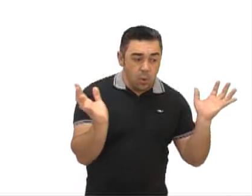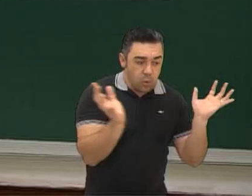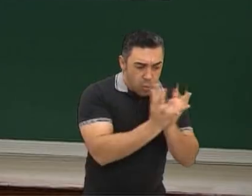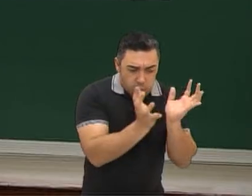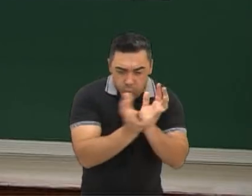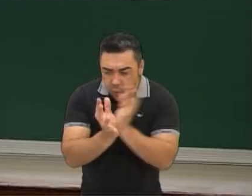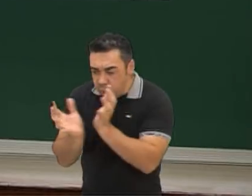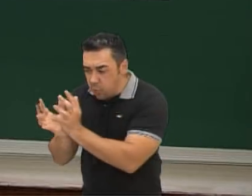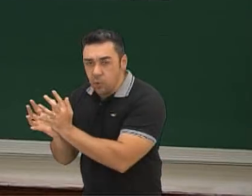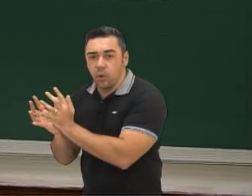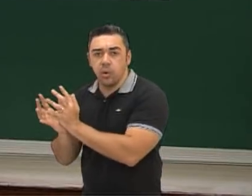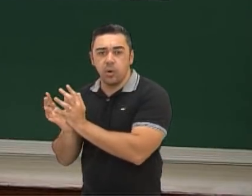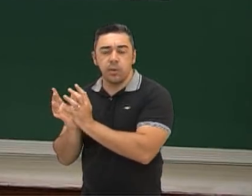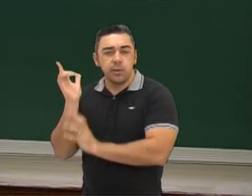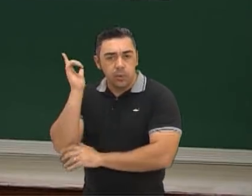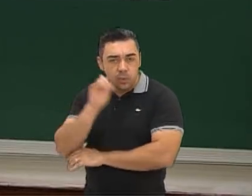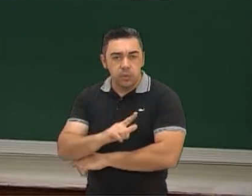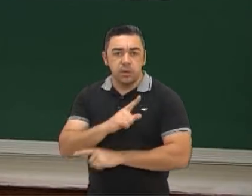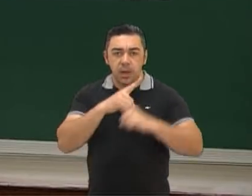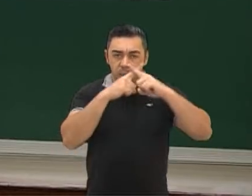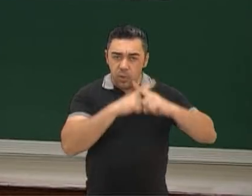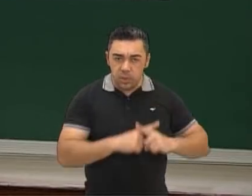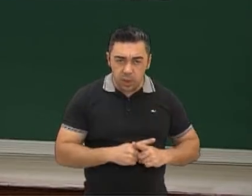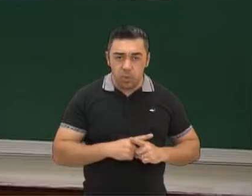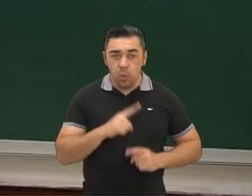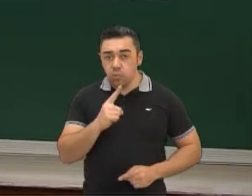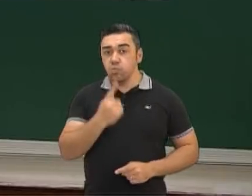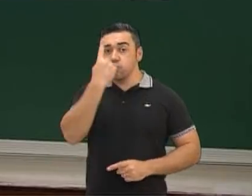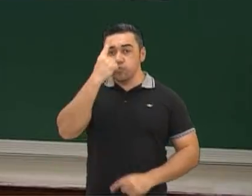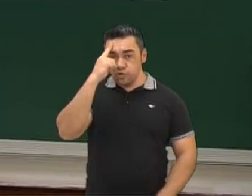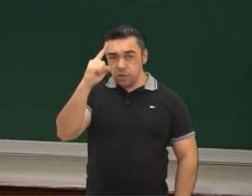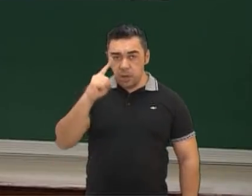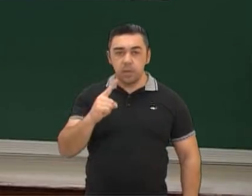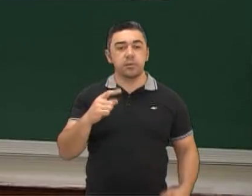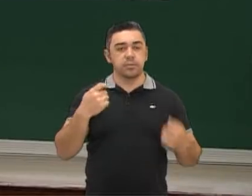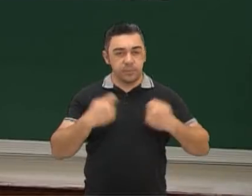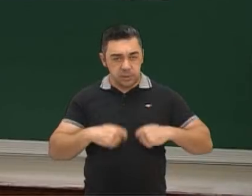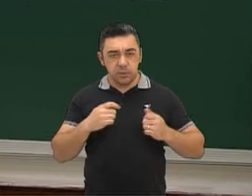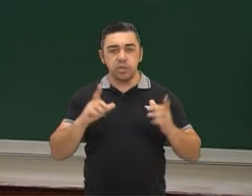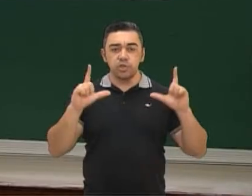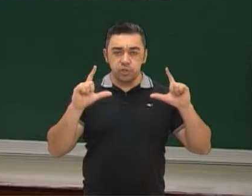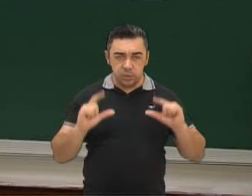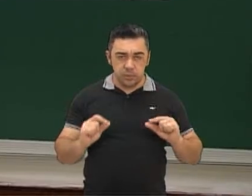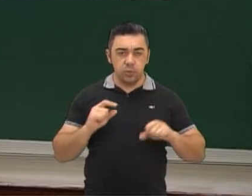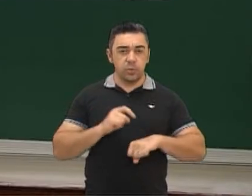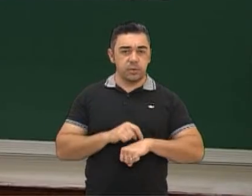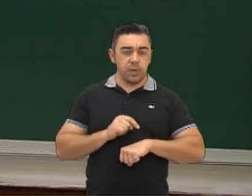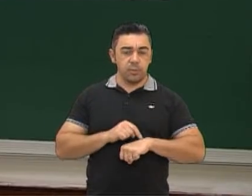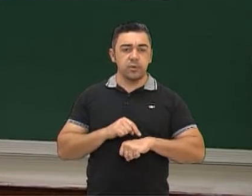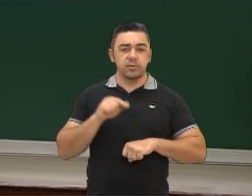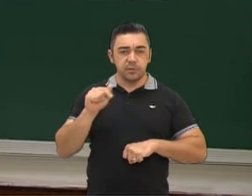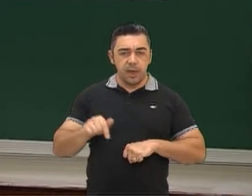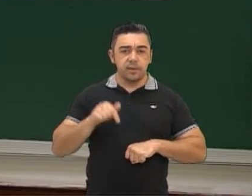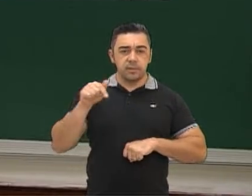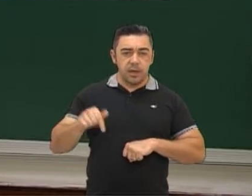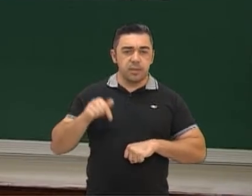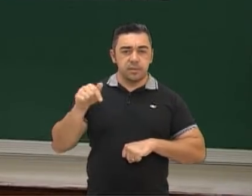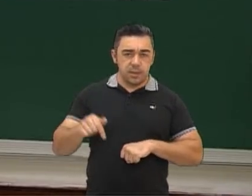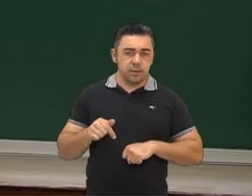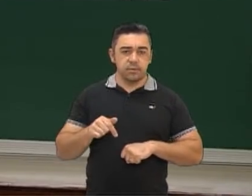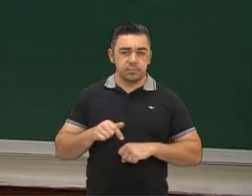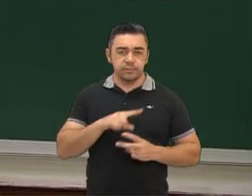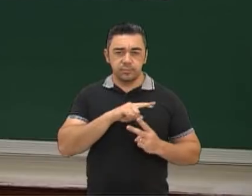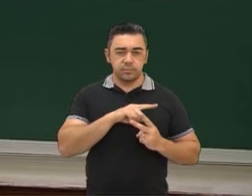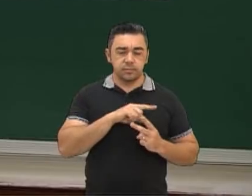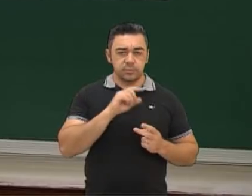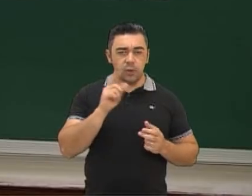que esse evento acontecesse, todos os jogos acontecessem no mesmo dia, eles diminuíram a duração da partida